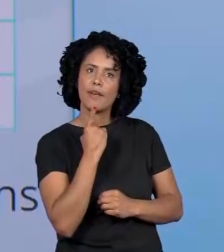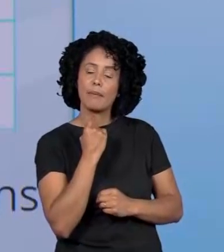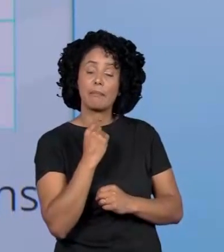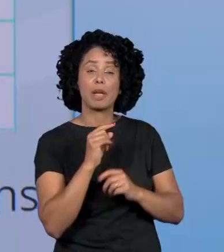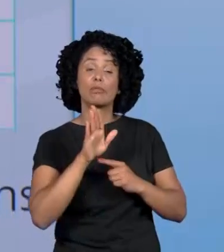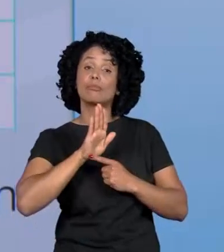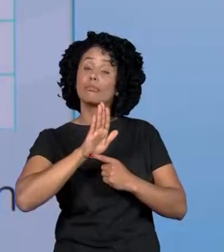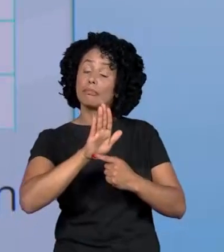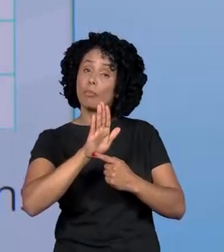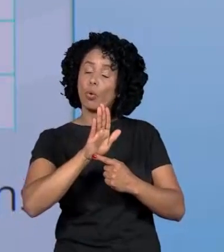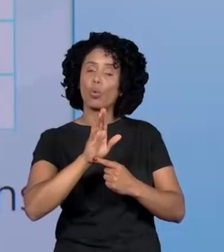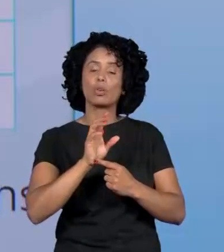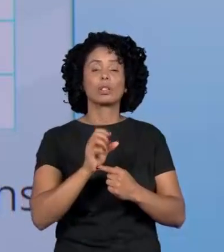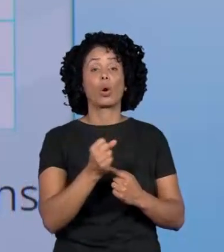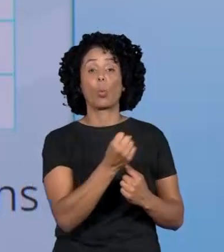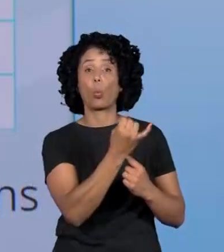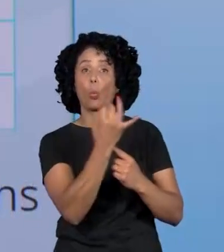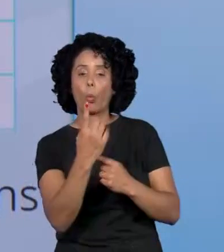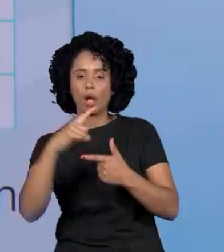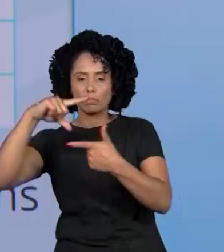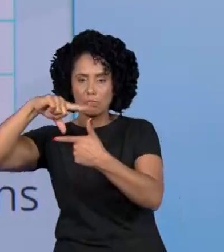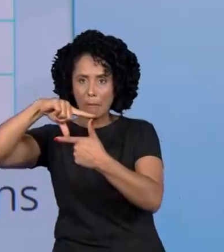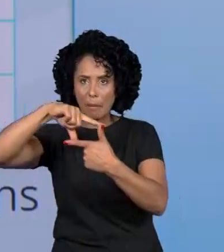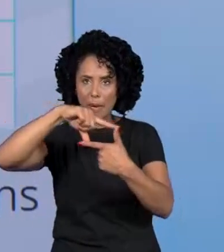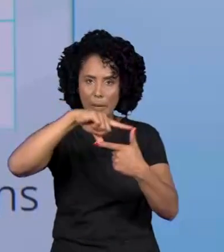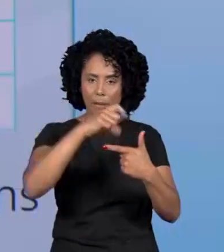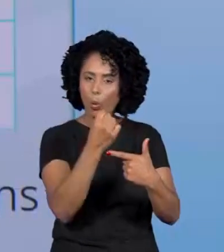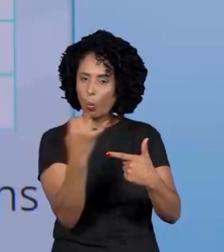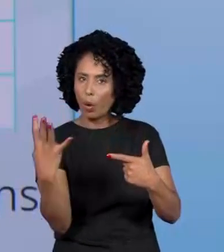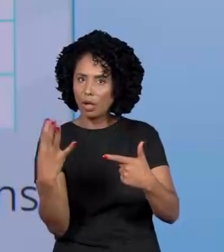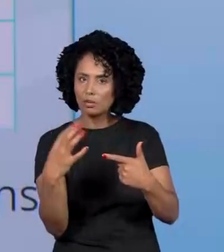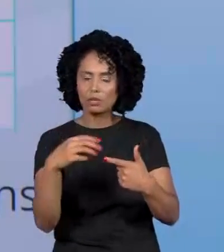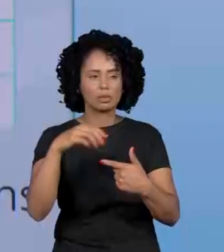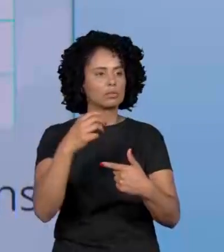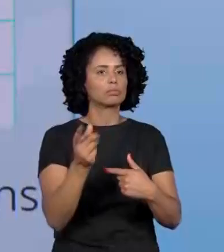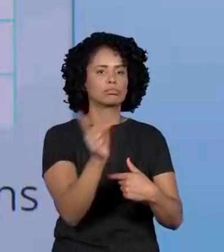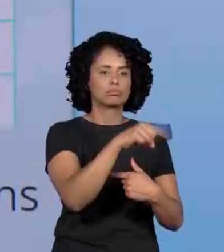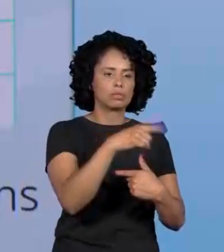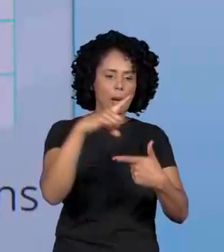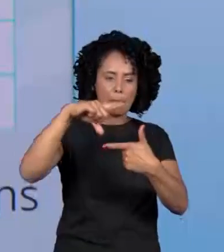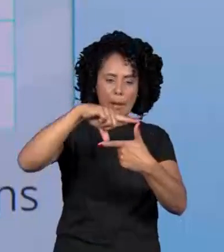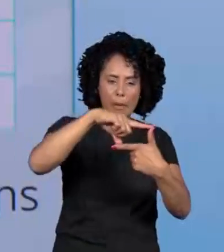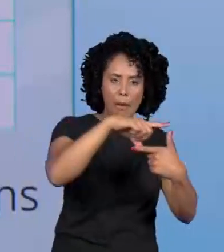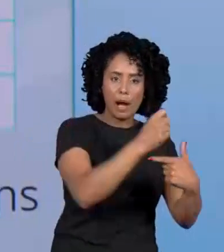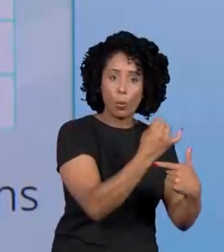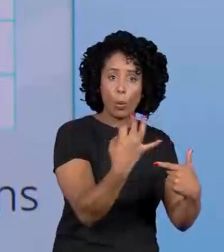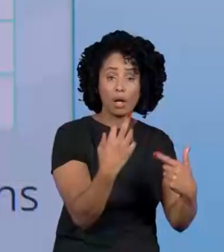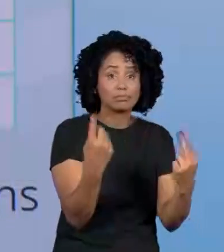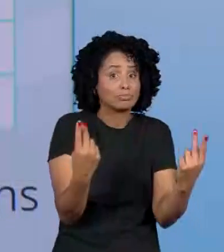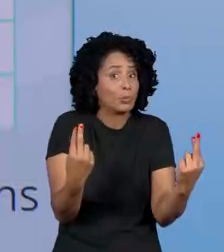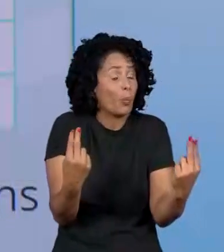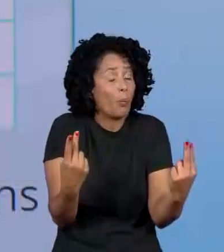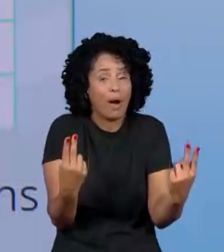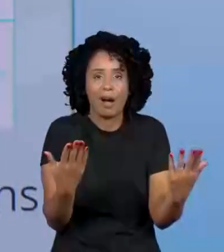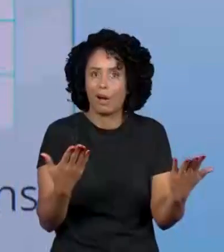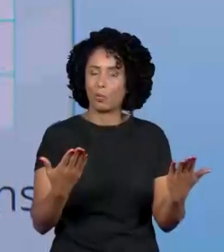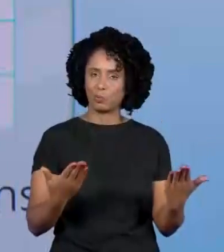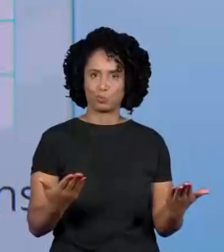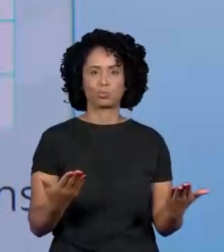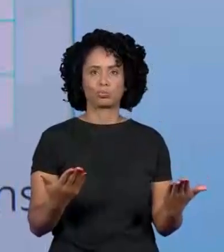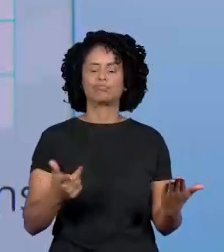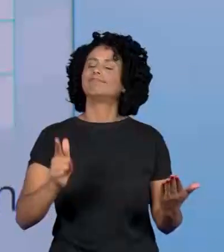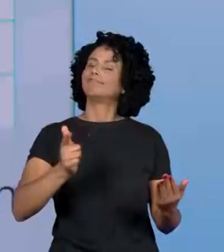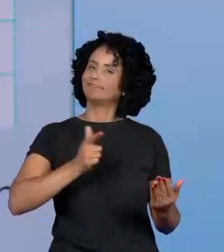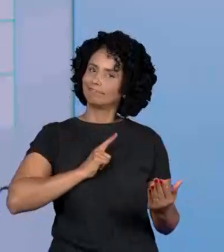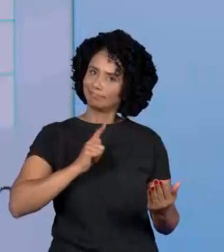mesma distância nos lados opostos. Então, essas são as evidências. Tem a mesma